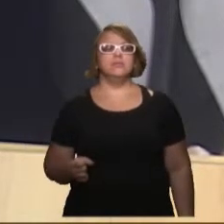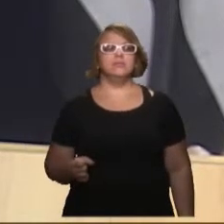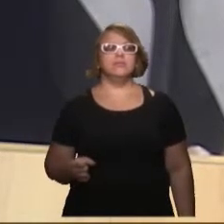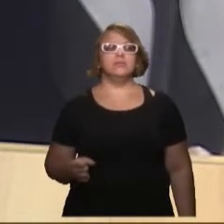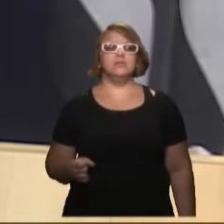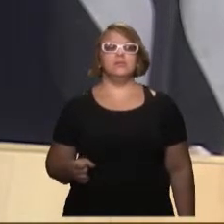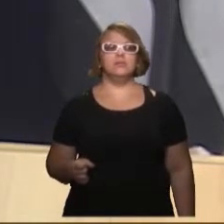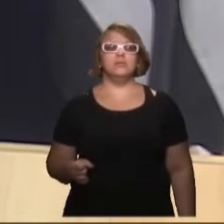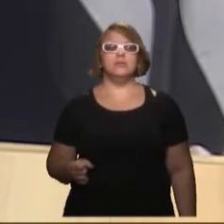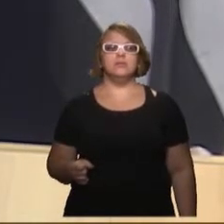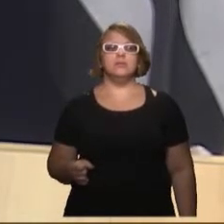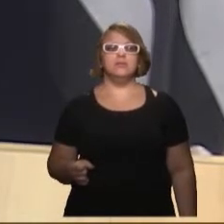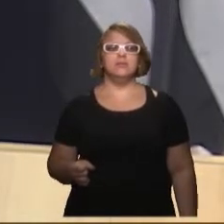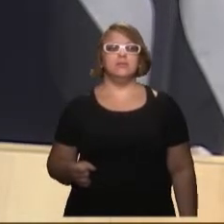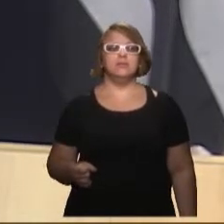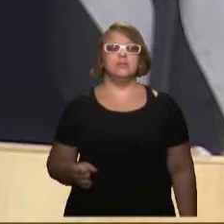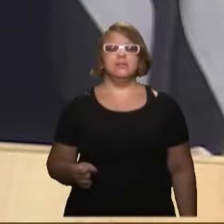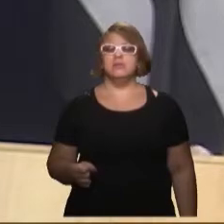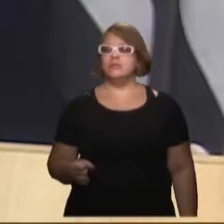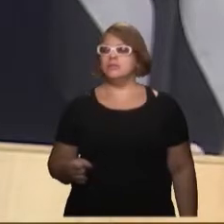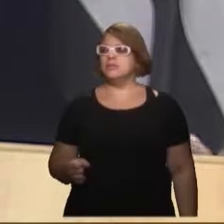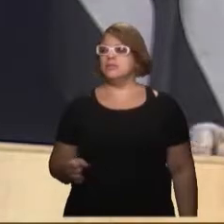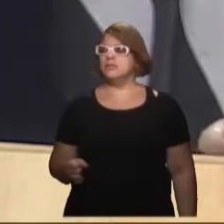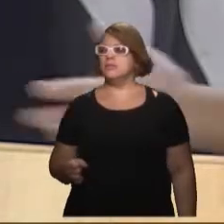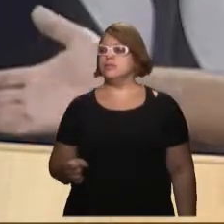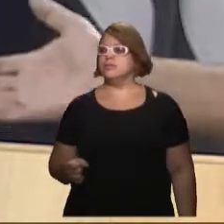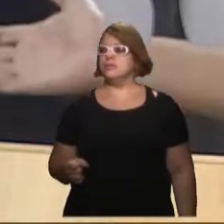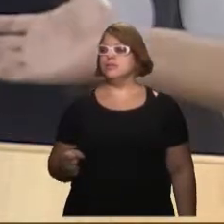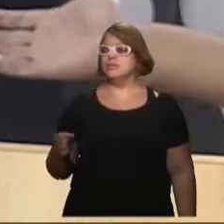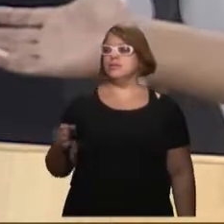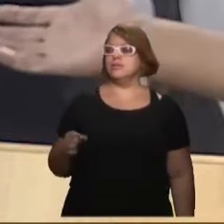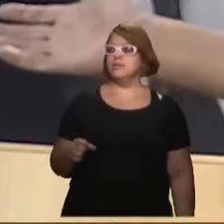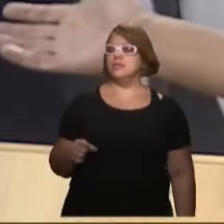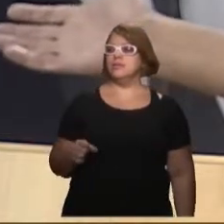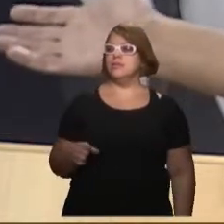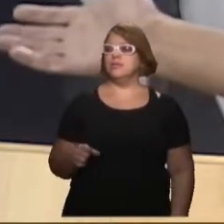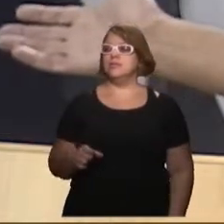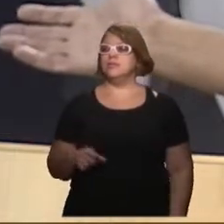Muita gente diz lá que não ganha nada porque trabalha,